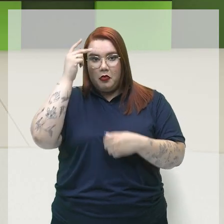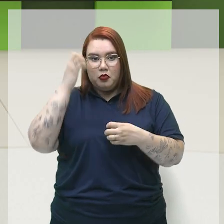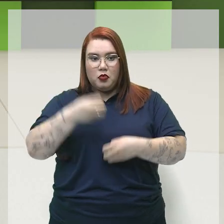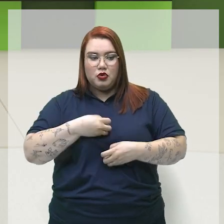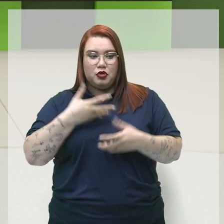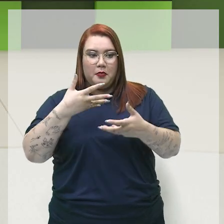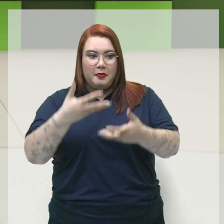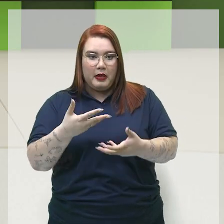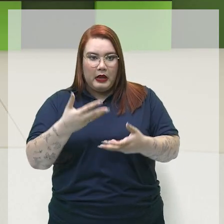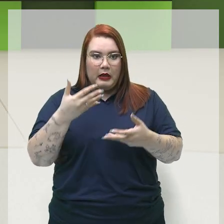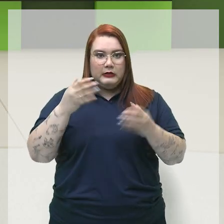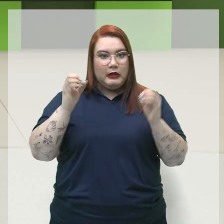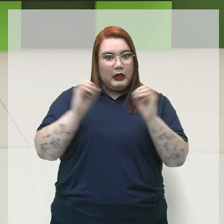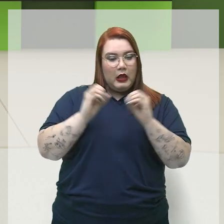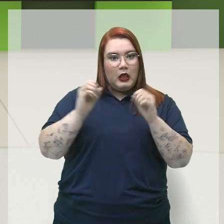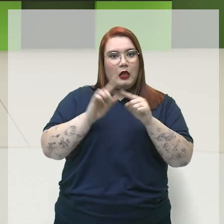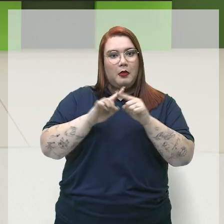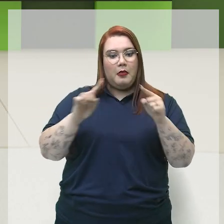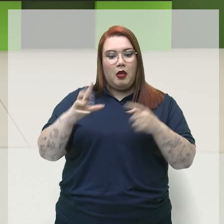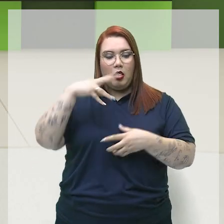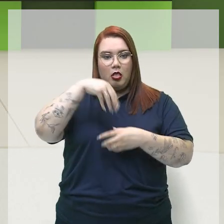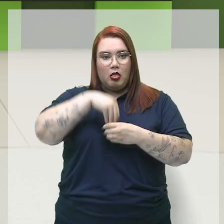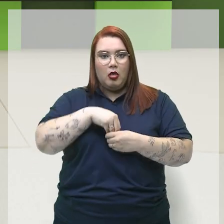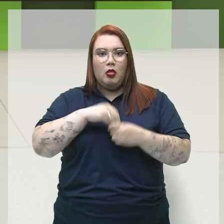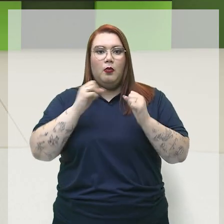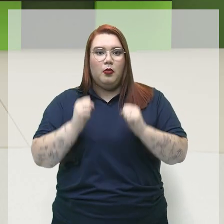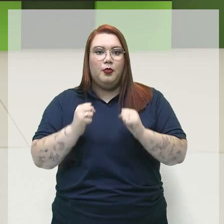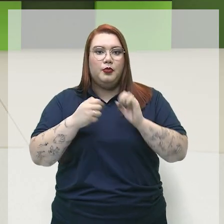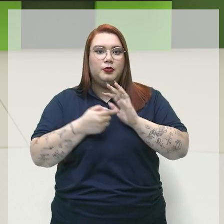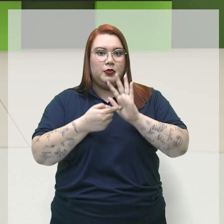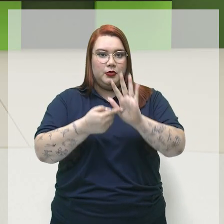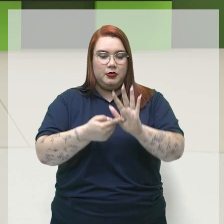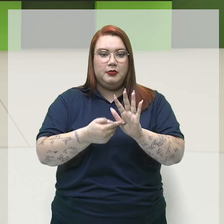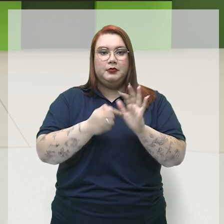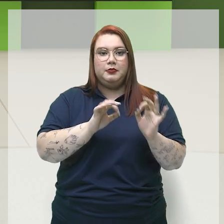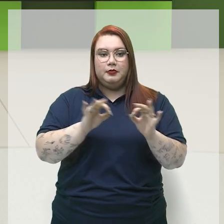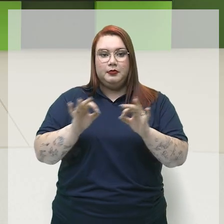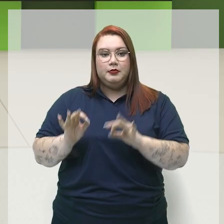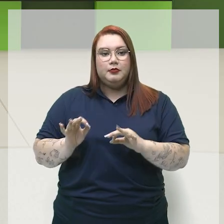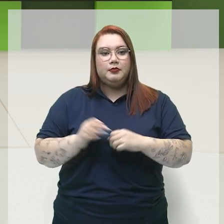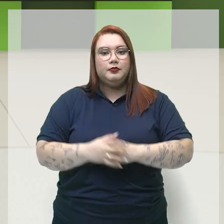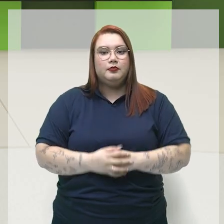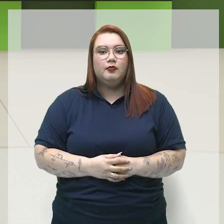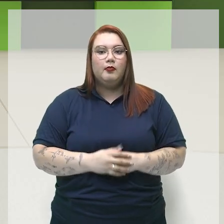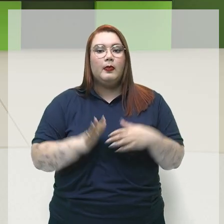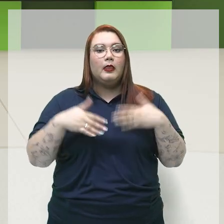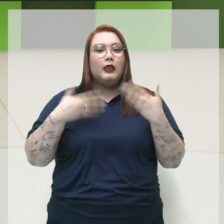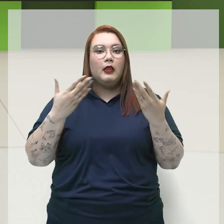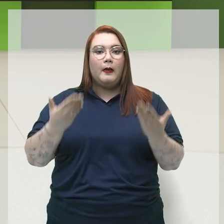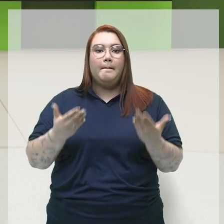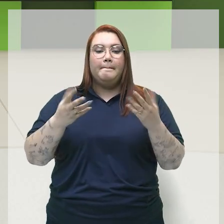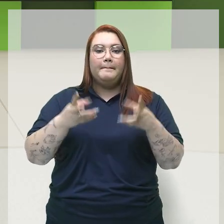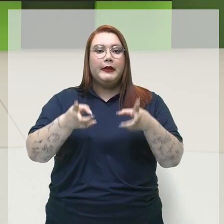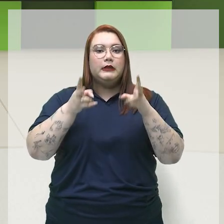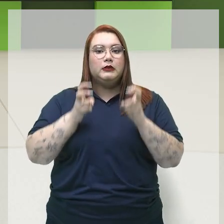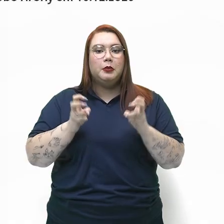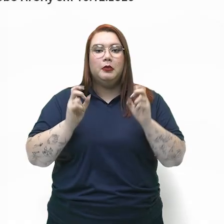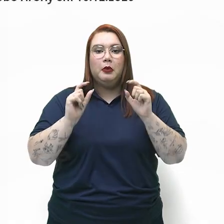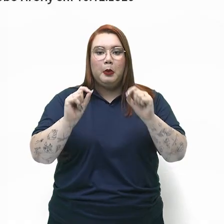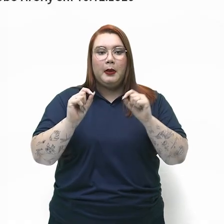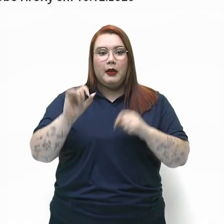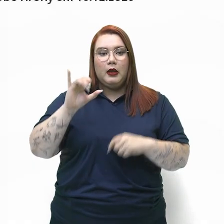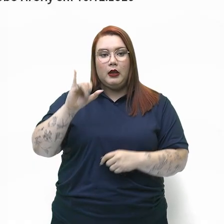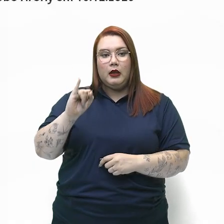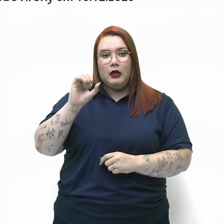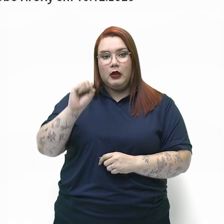aparente, ela pode apresentar ali alguma infecção, tá certo? E aí a gente vai observar que as